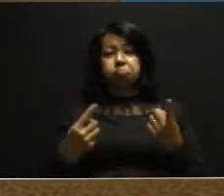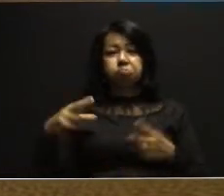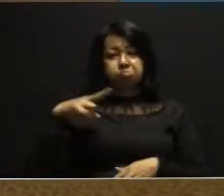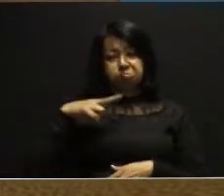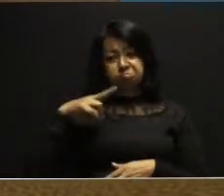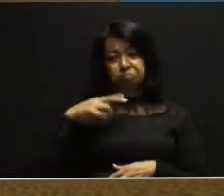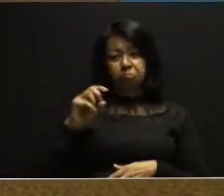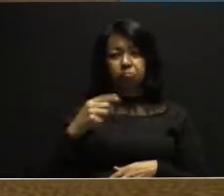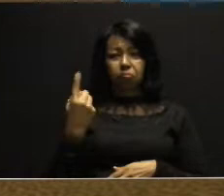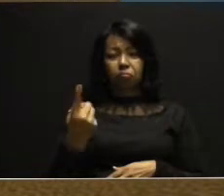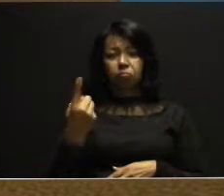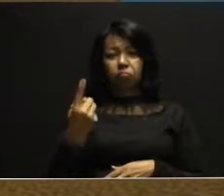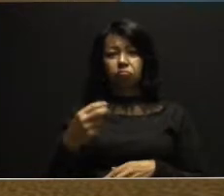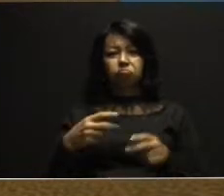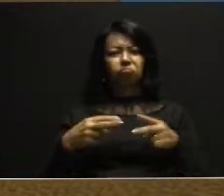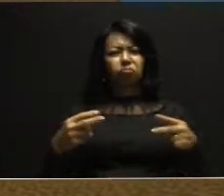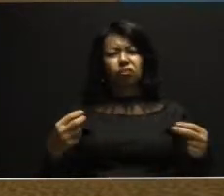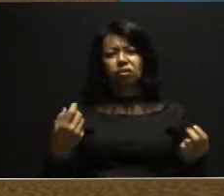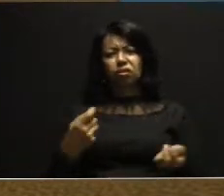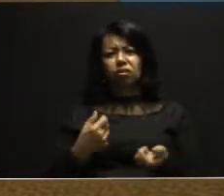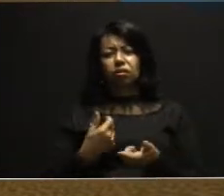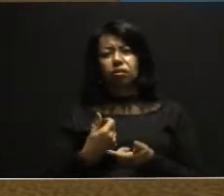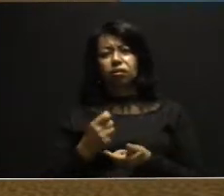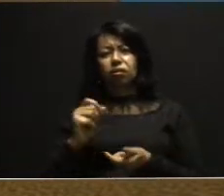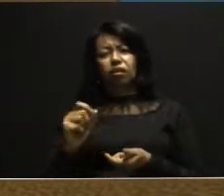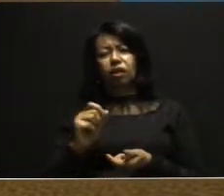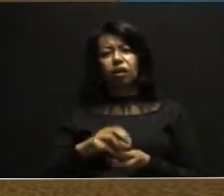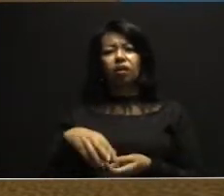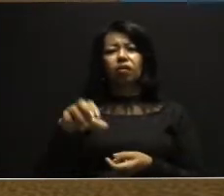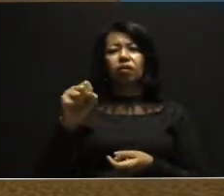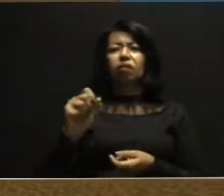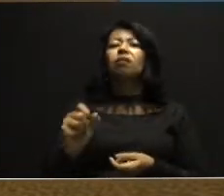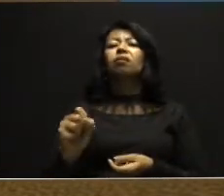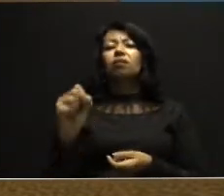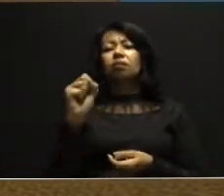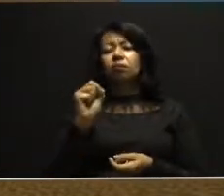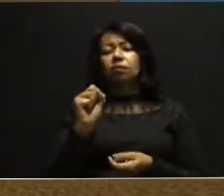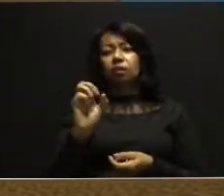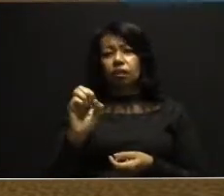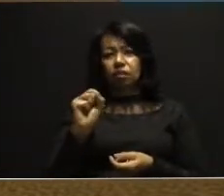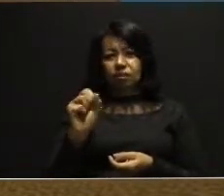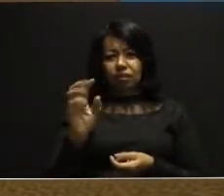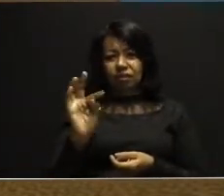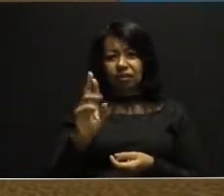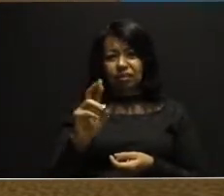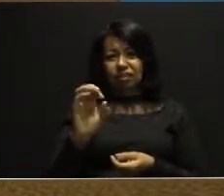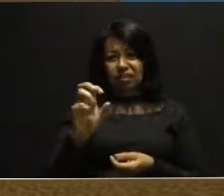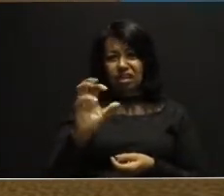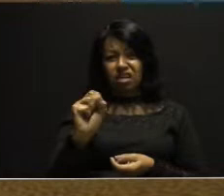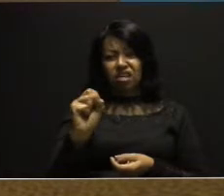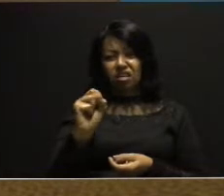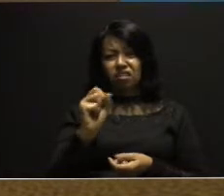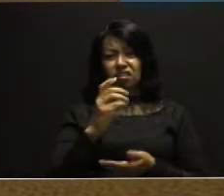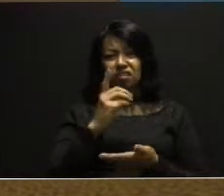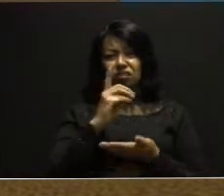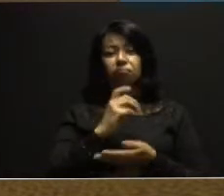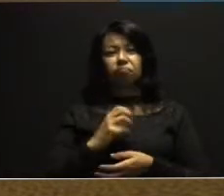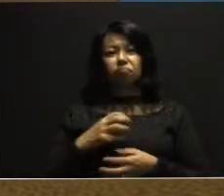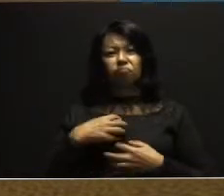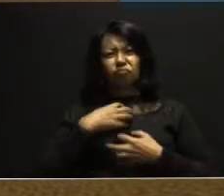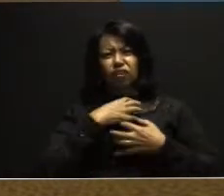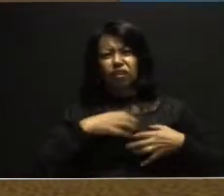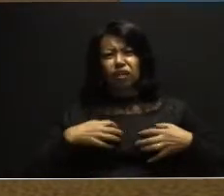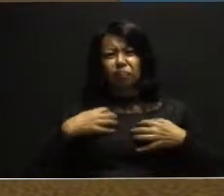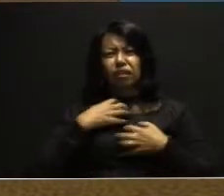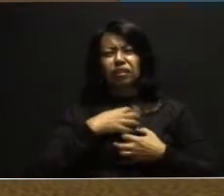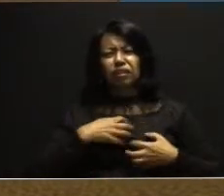às tensões internas, ao estresse do nosso tempo, à depressão, ao